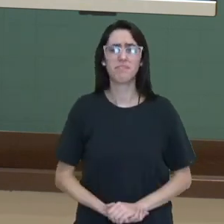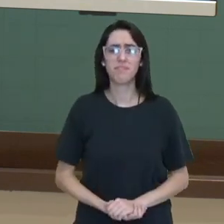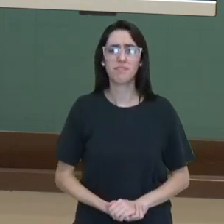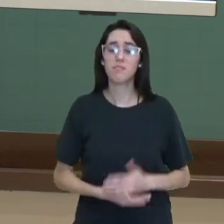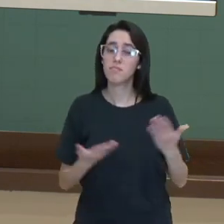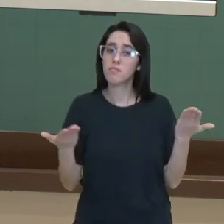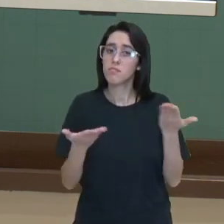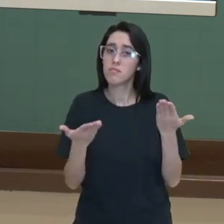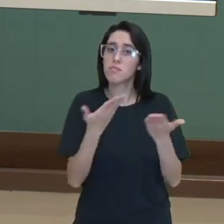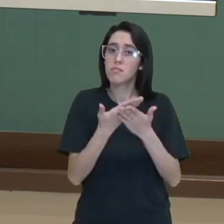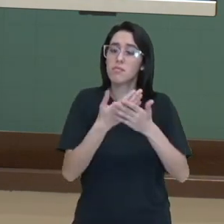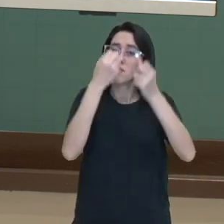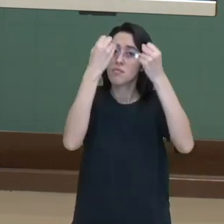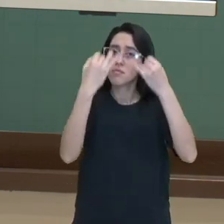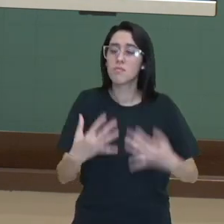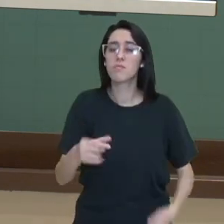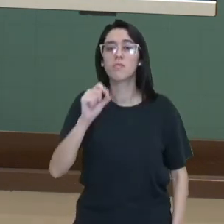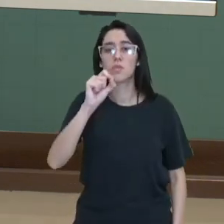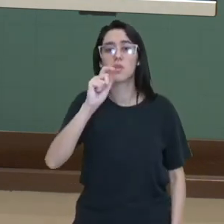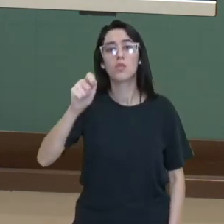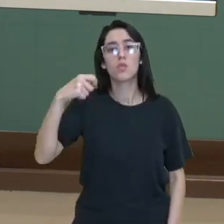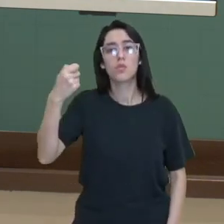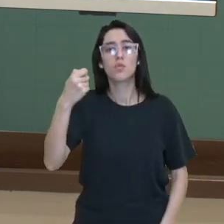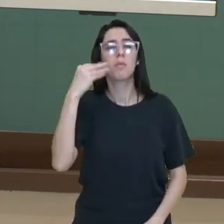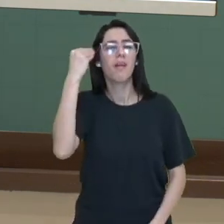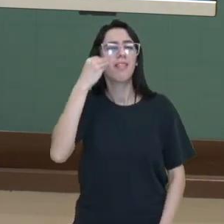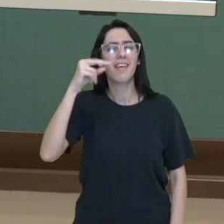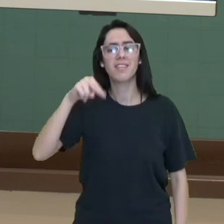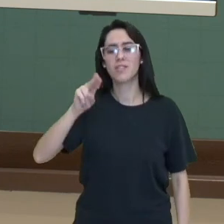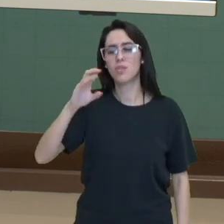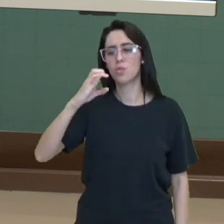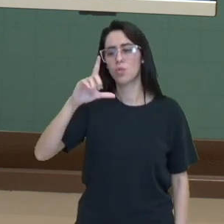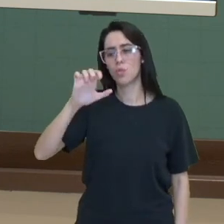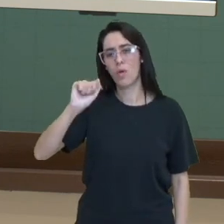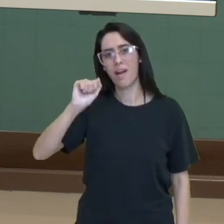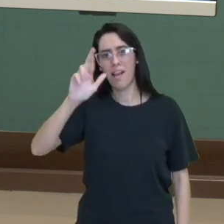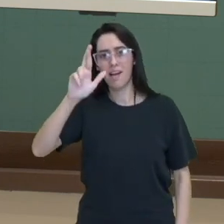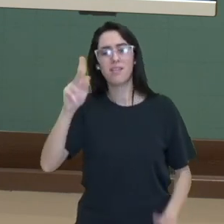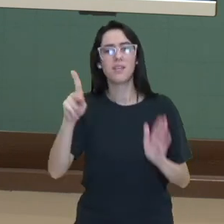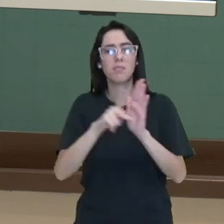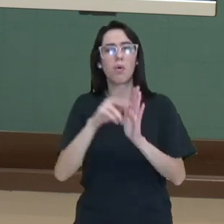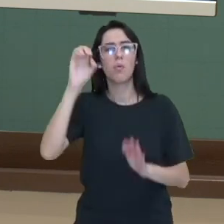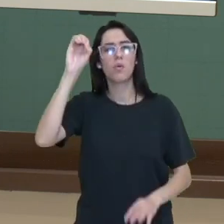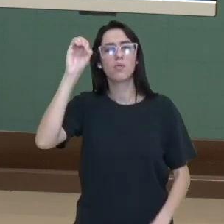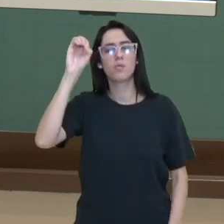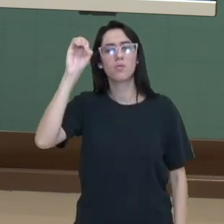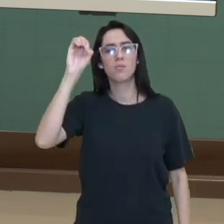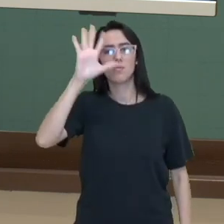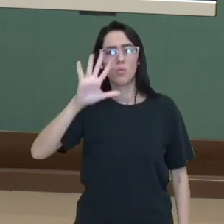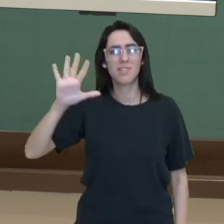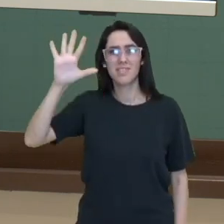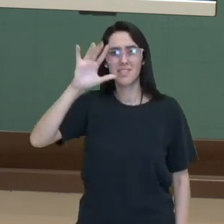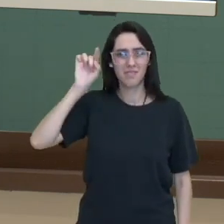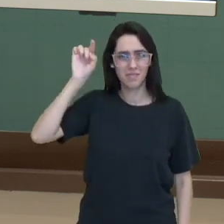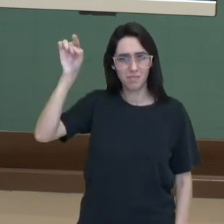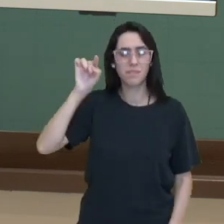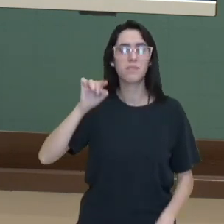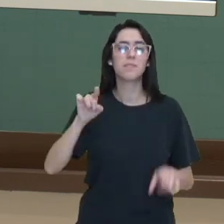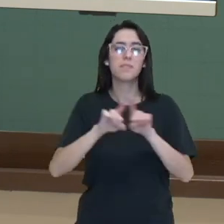Bem, nessa aula nós estudamos um pouco sobre os testes nucleares realizados no Oceano Pacífico, mais